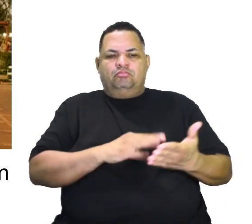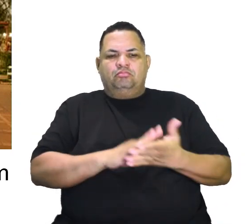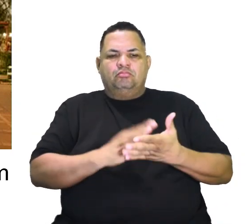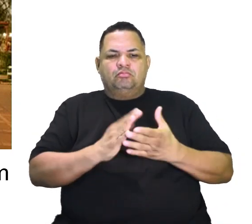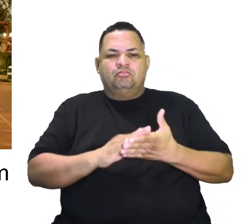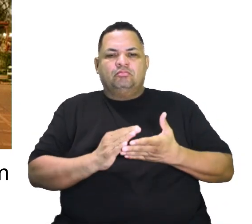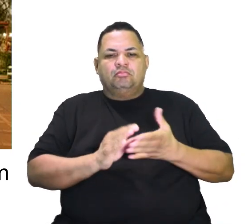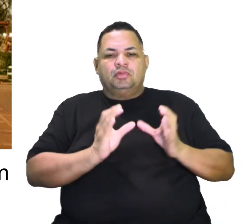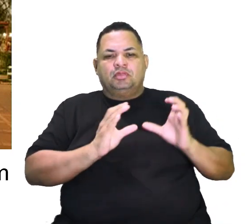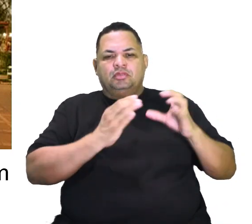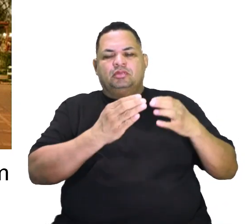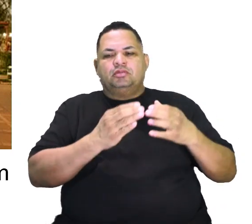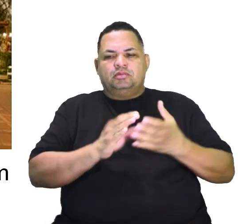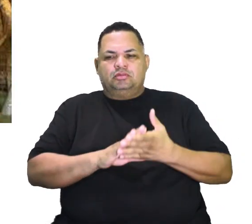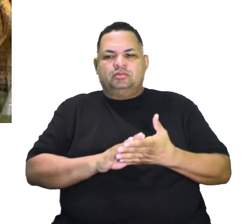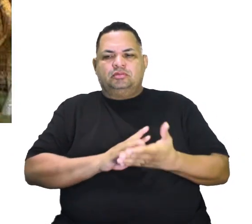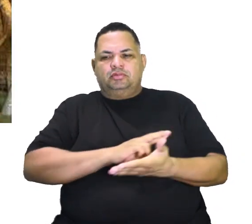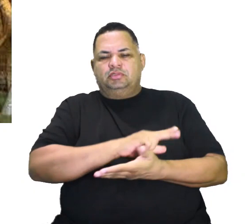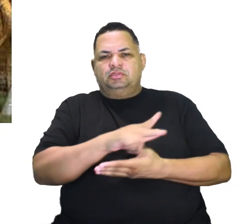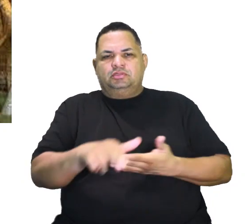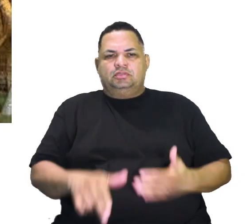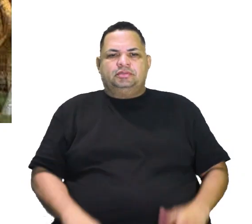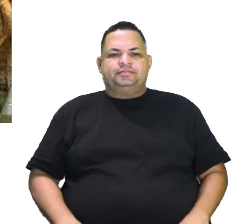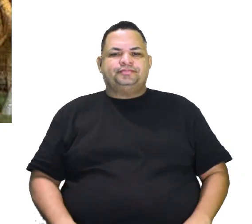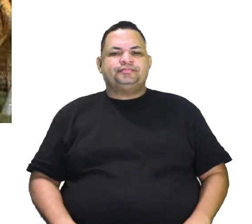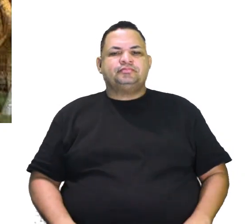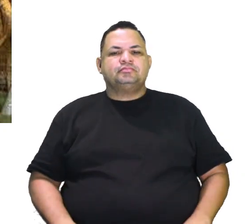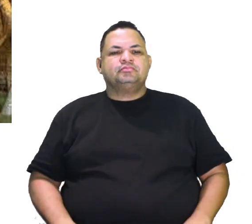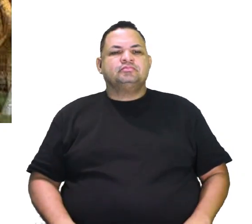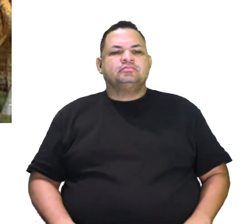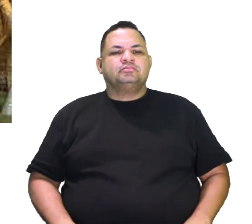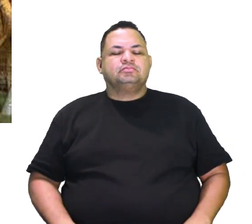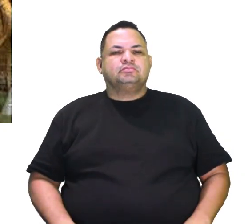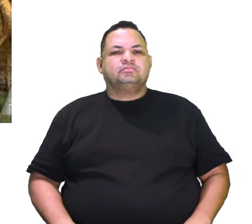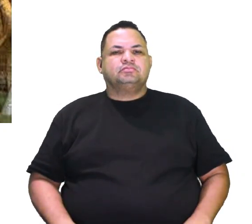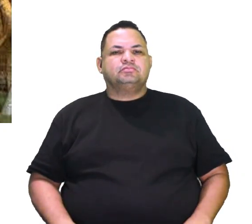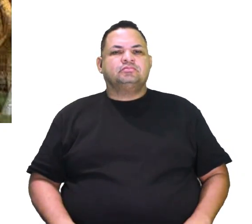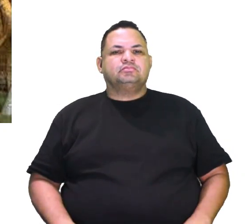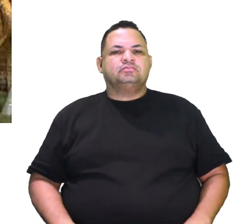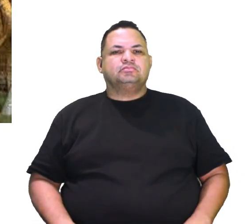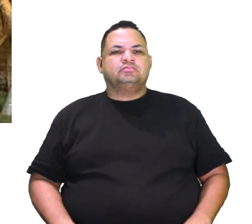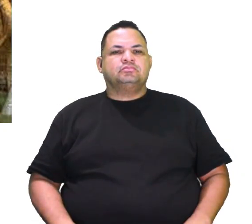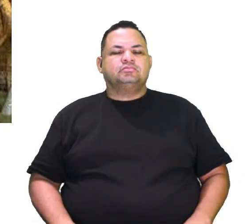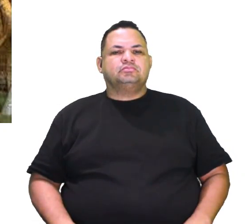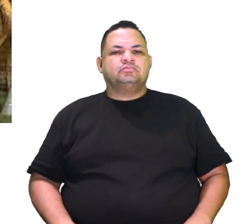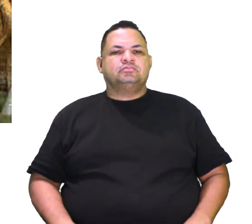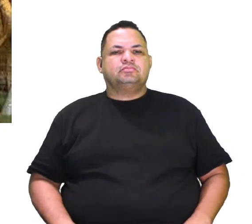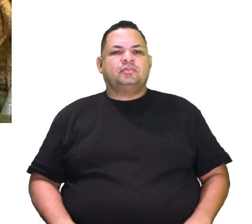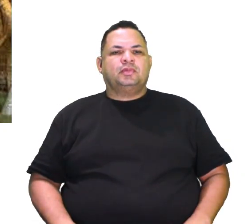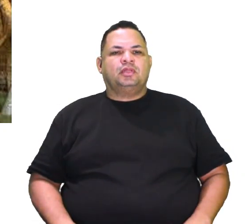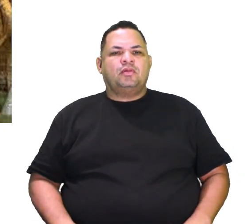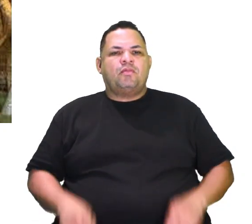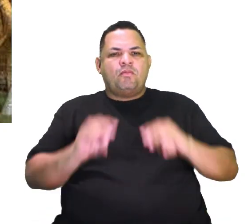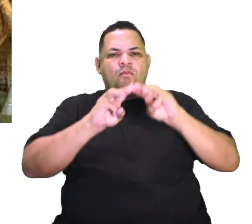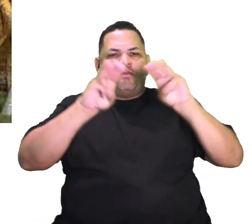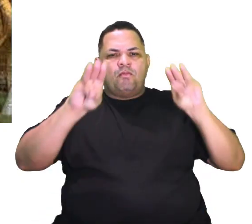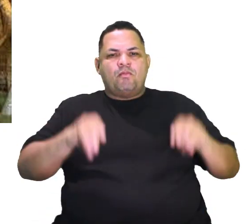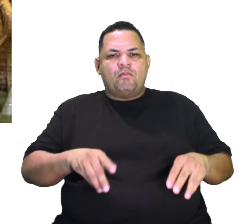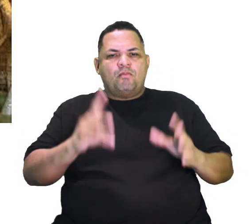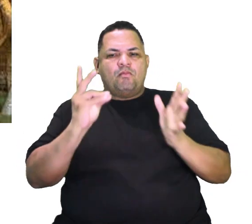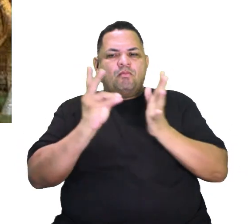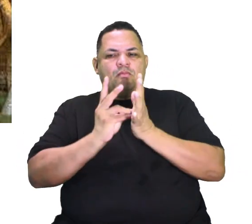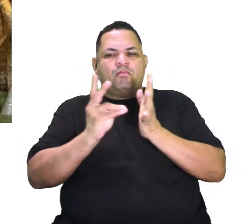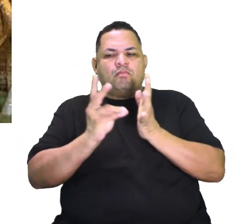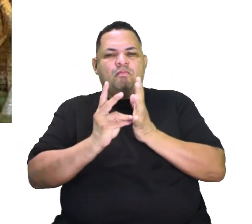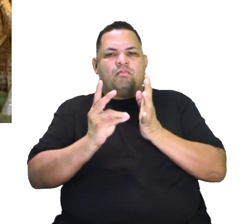de categorias. Seguindo aqui, vou falar para vocês um pouco sobre o Museu Indígena de